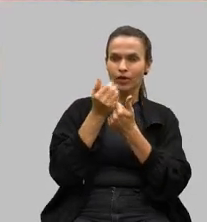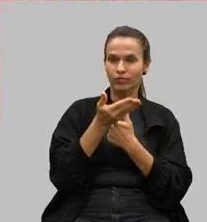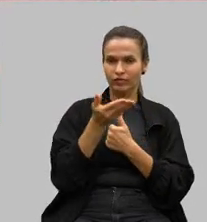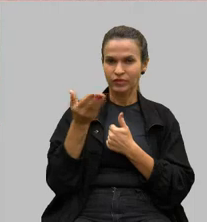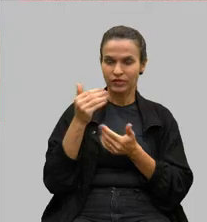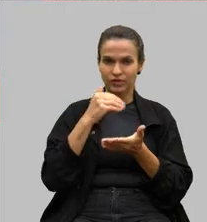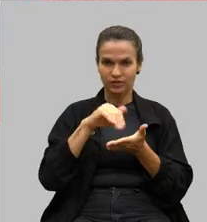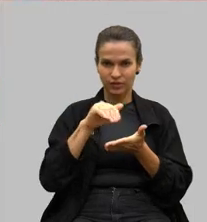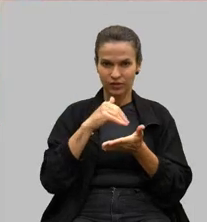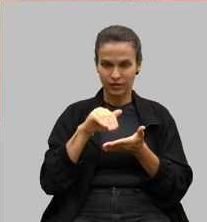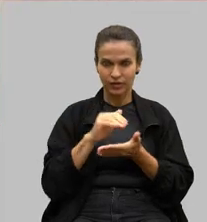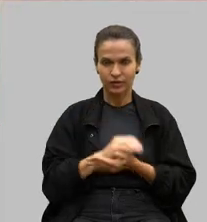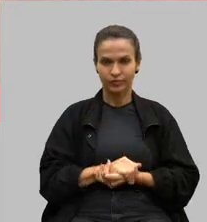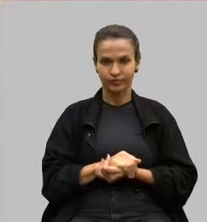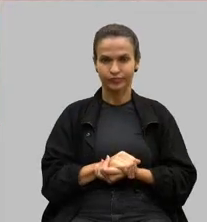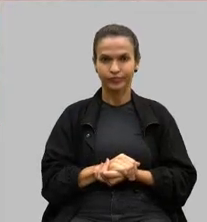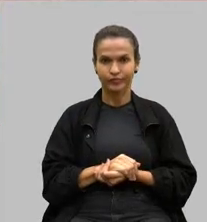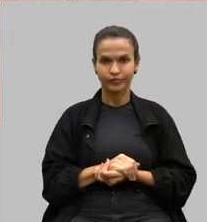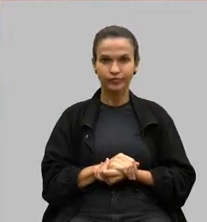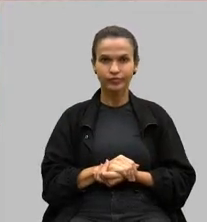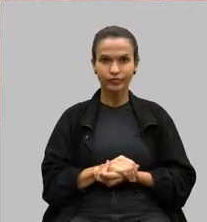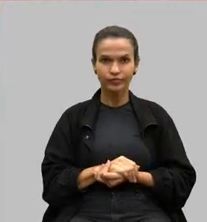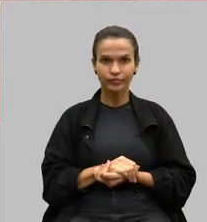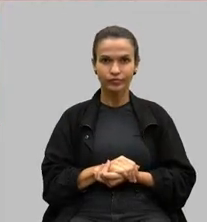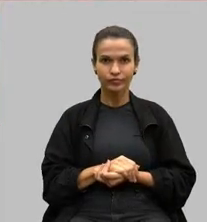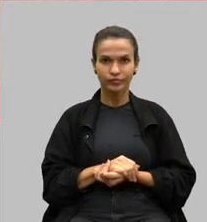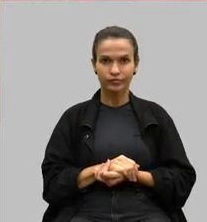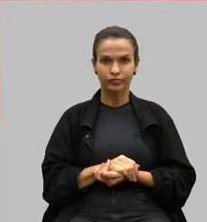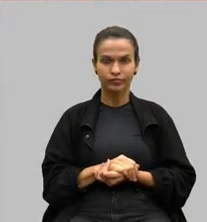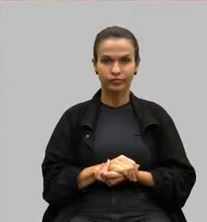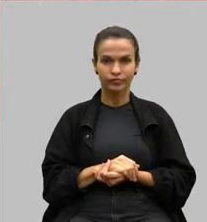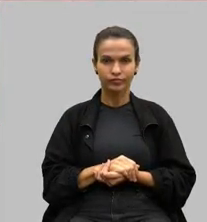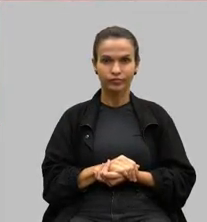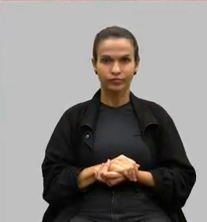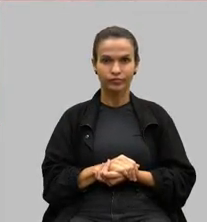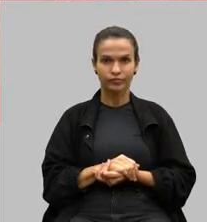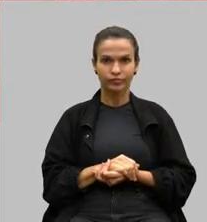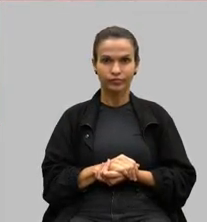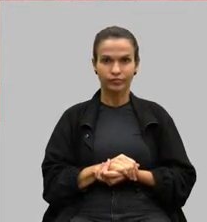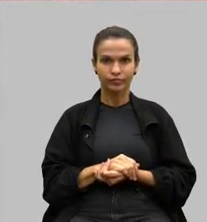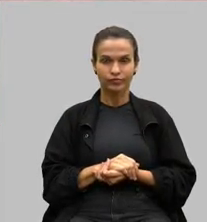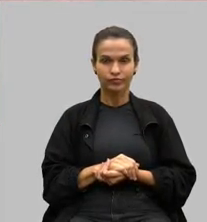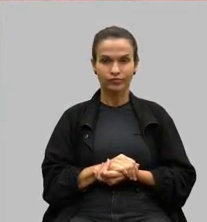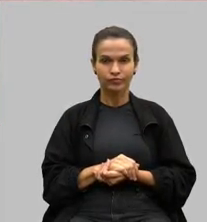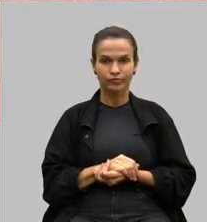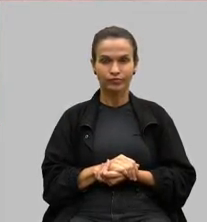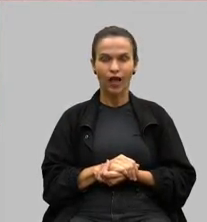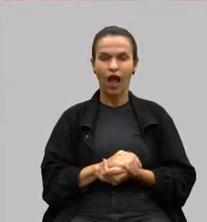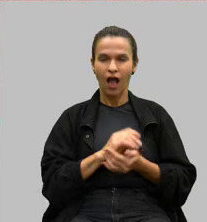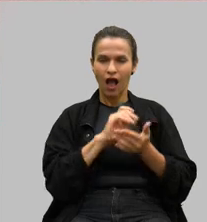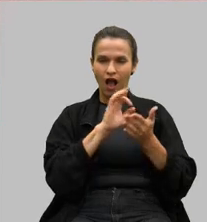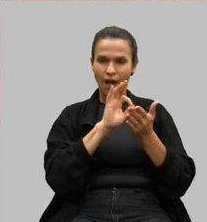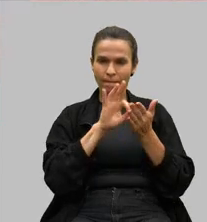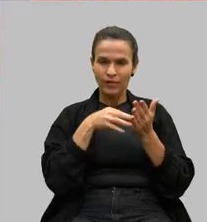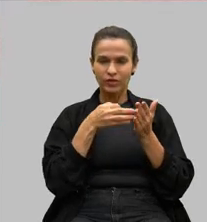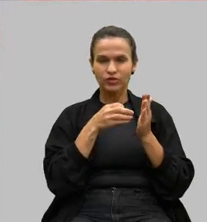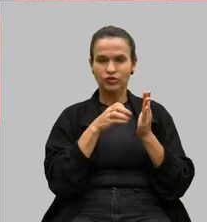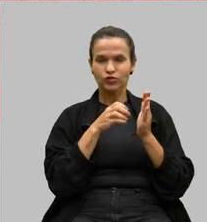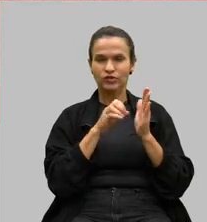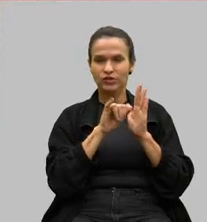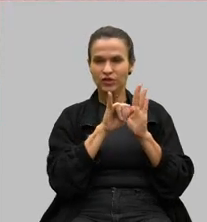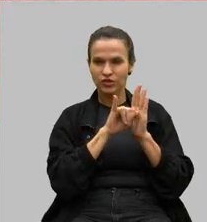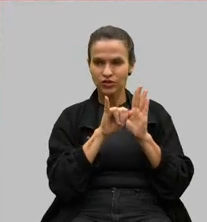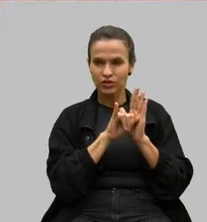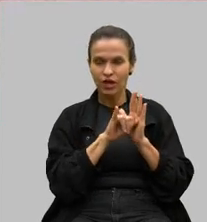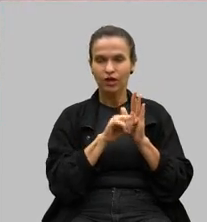secretaria né Eh habilitação de pareceristas no caso desses editais número de